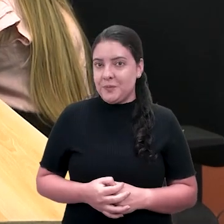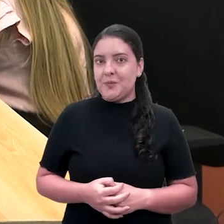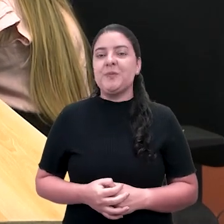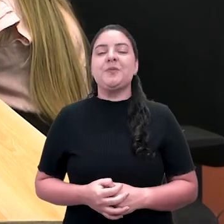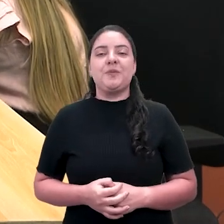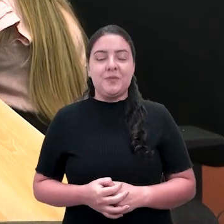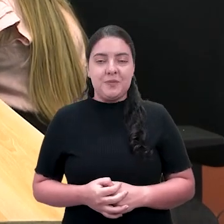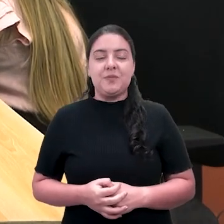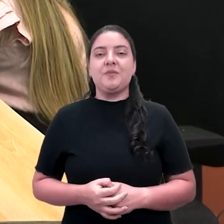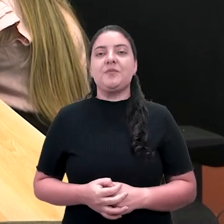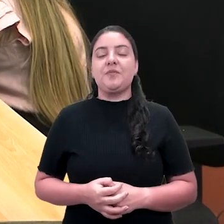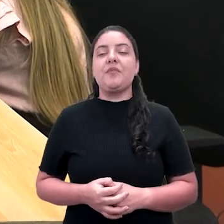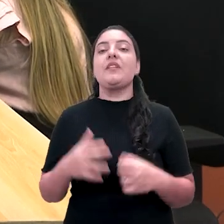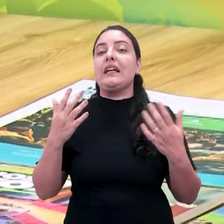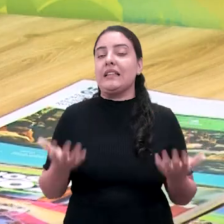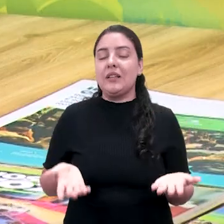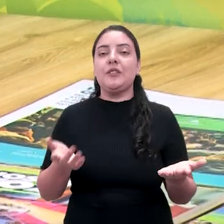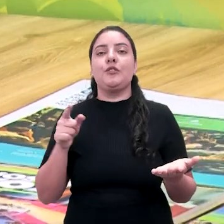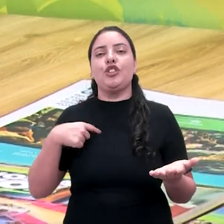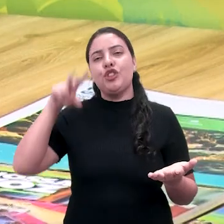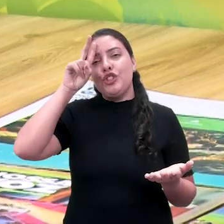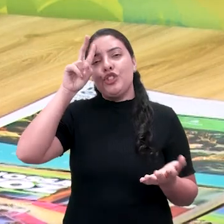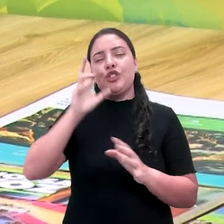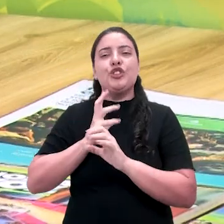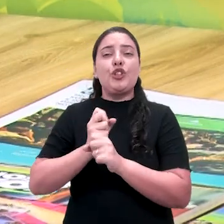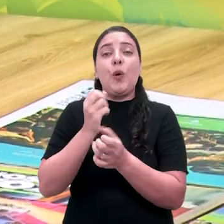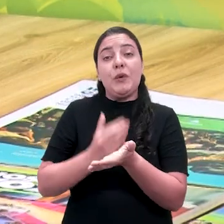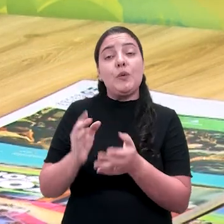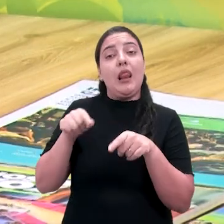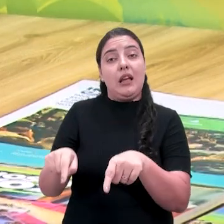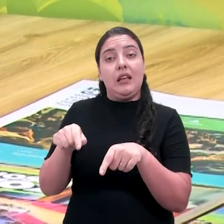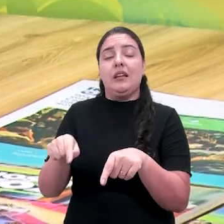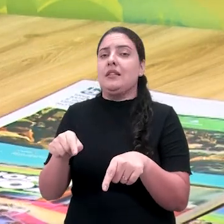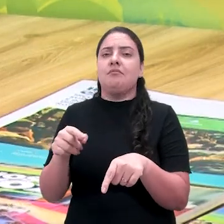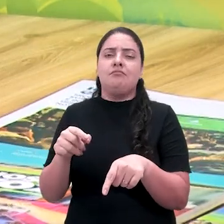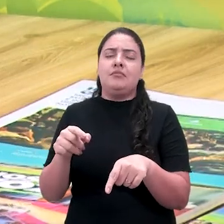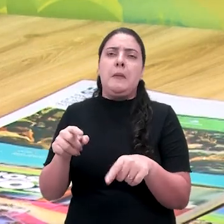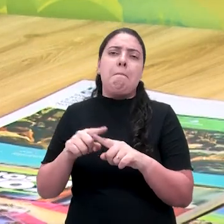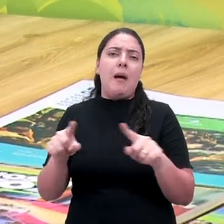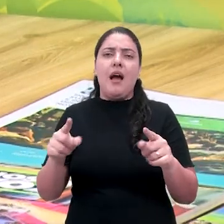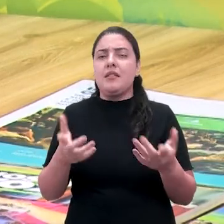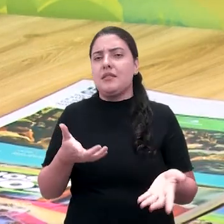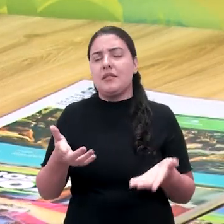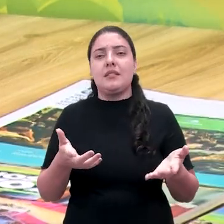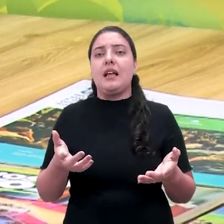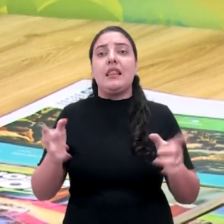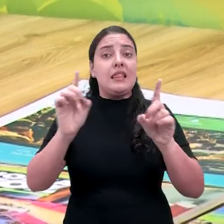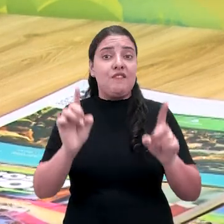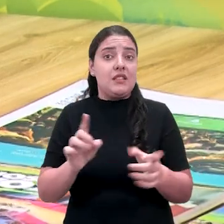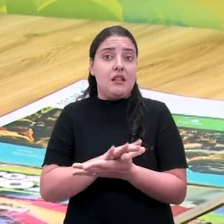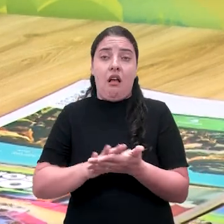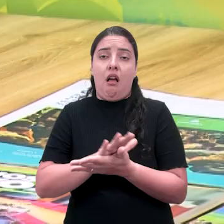muitos anos. Então, a nossa história começou ali, E até então, sem nenhum indício de